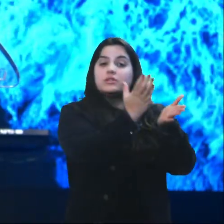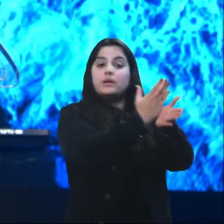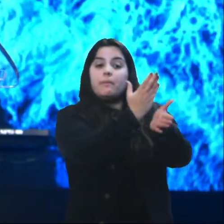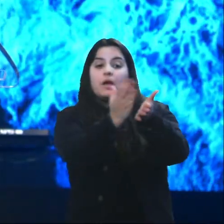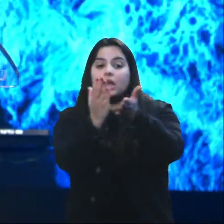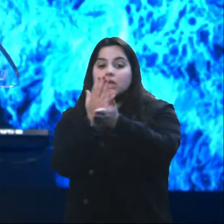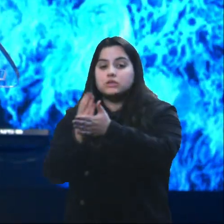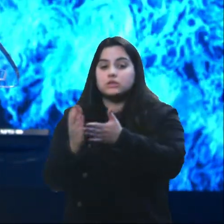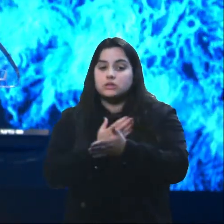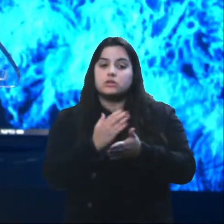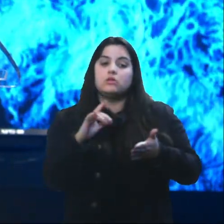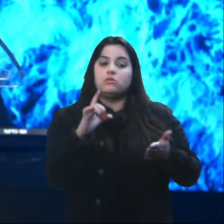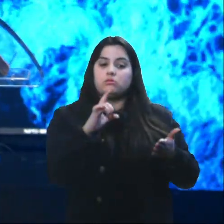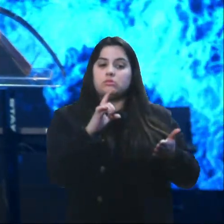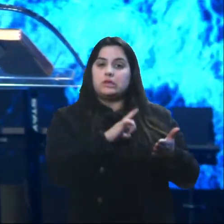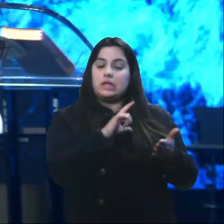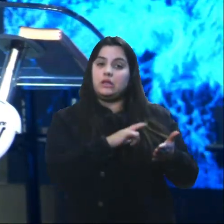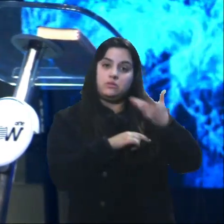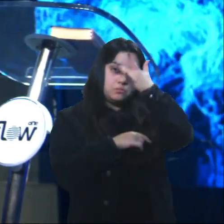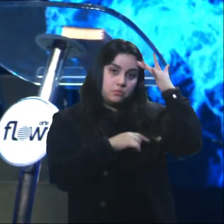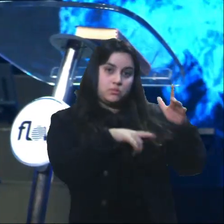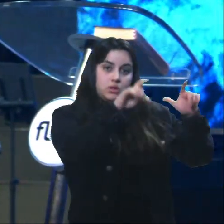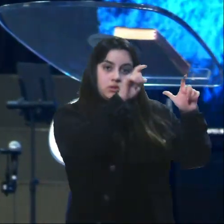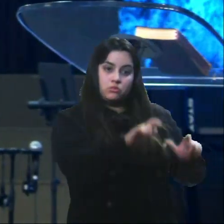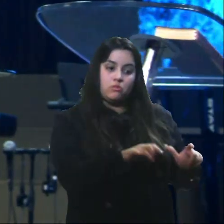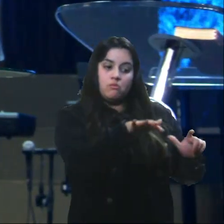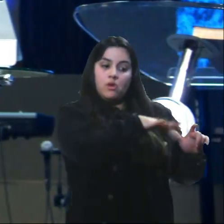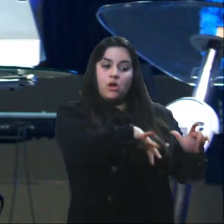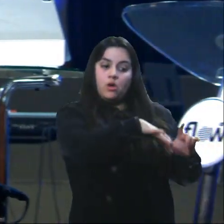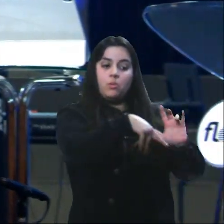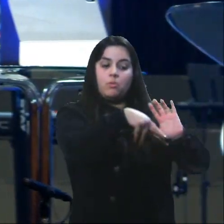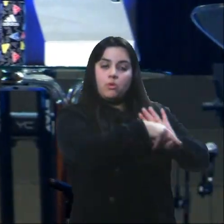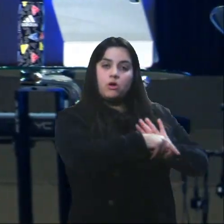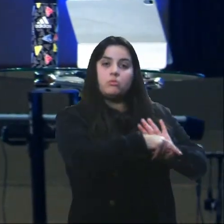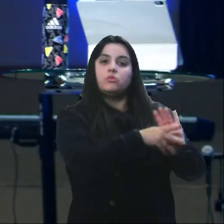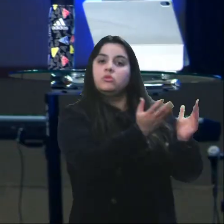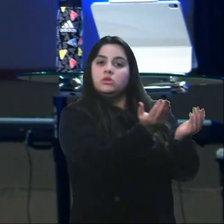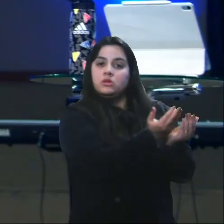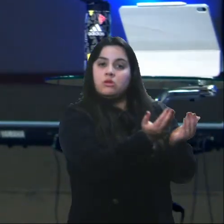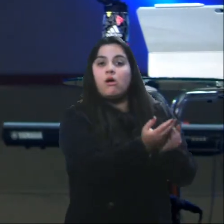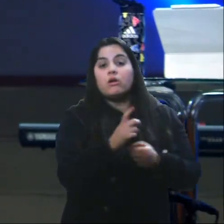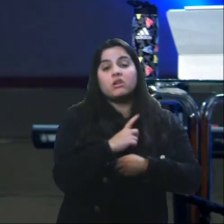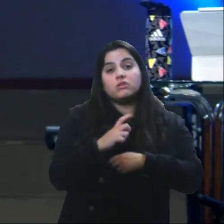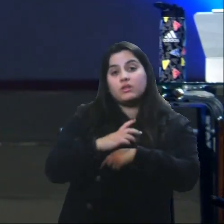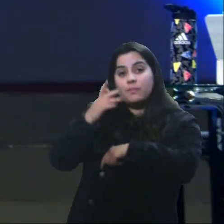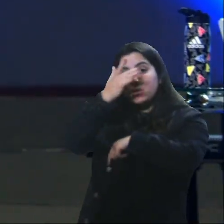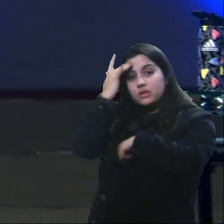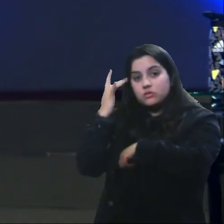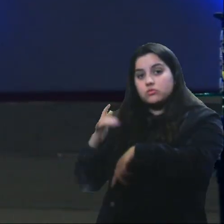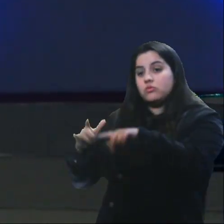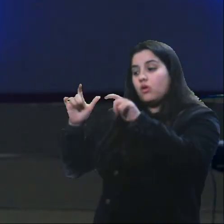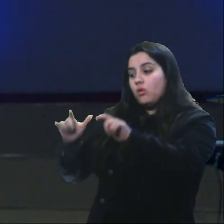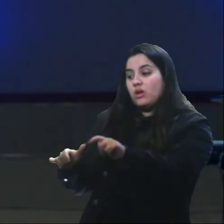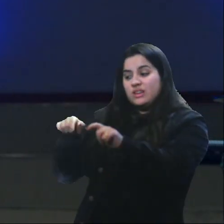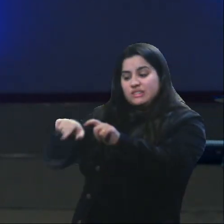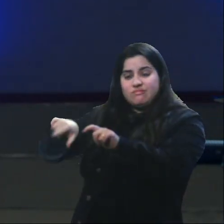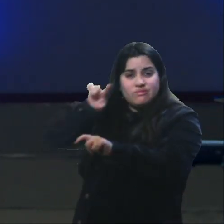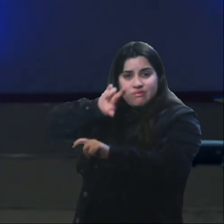a palha com o fogo que nunca se apaga. Primeiro, João Batista falou da árvore boa que dá